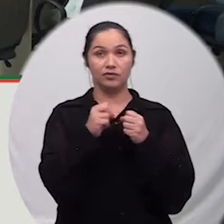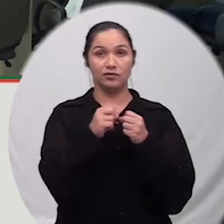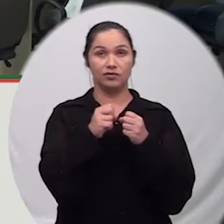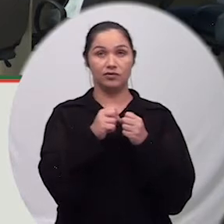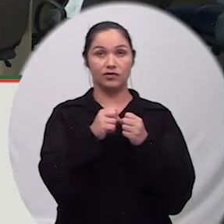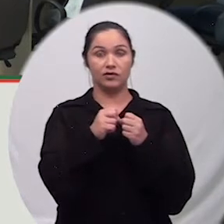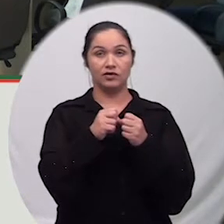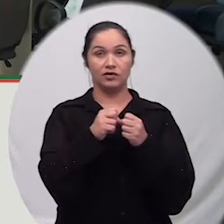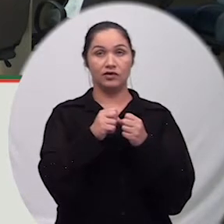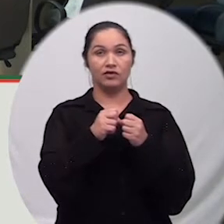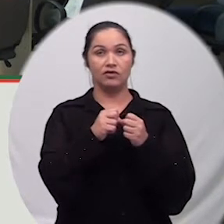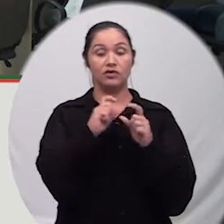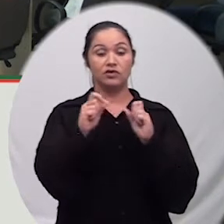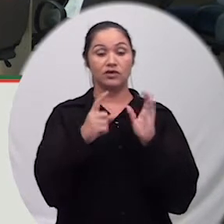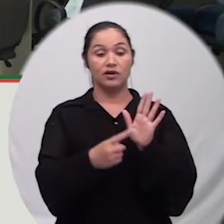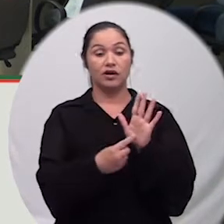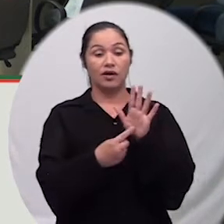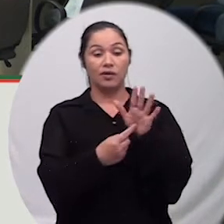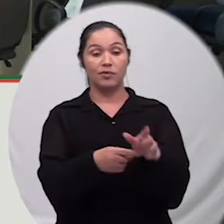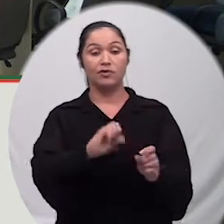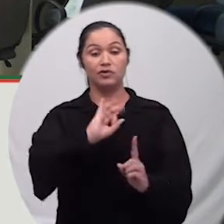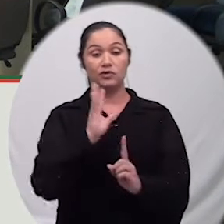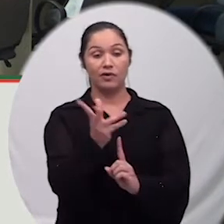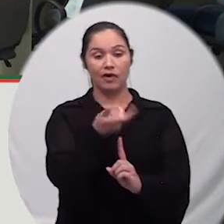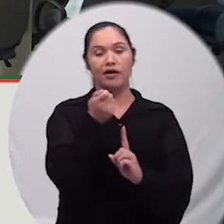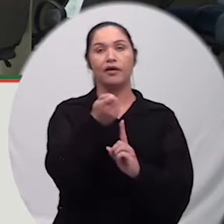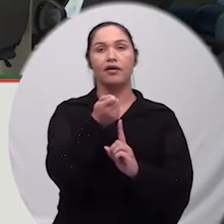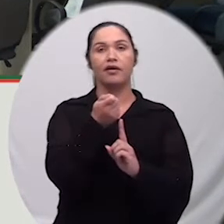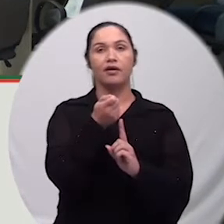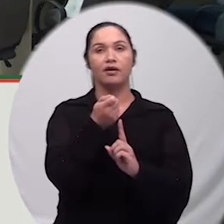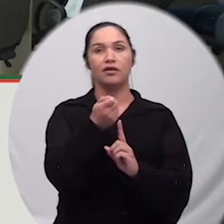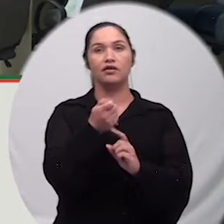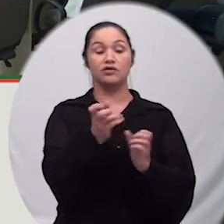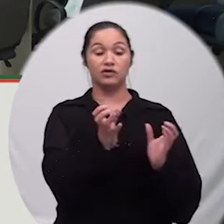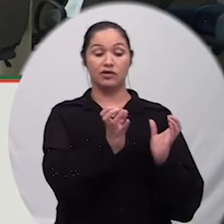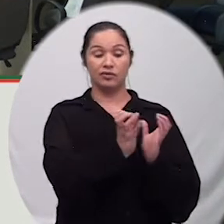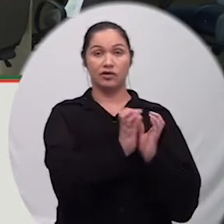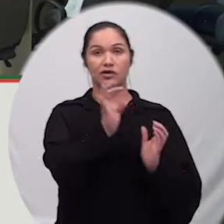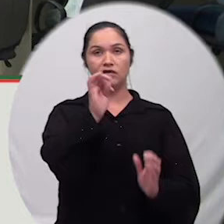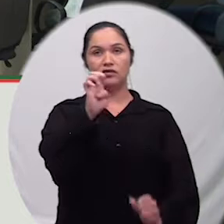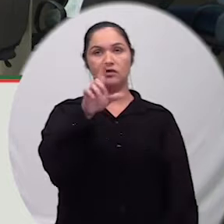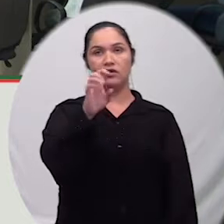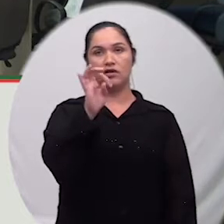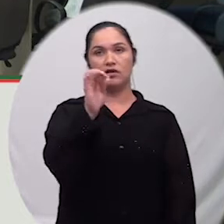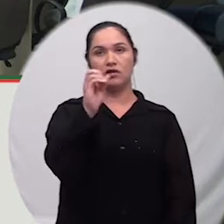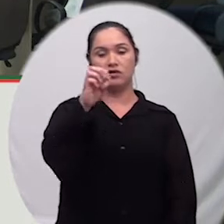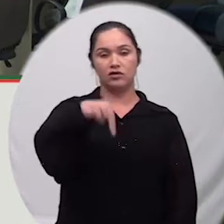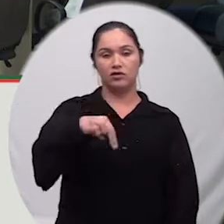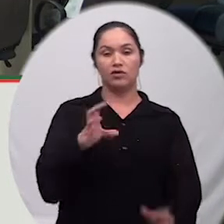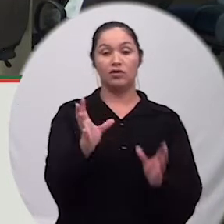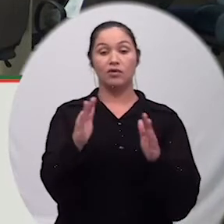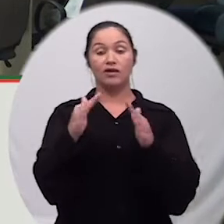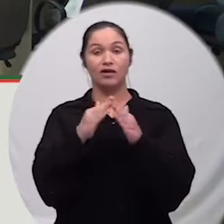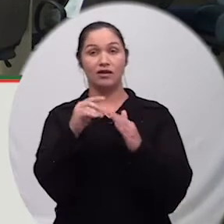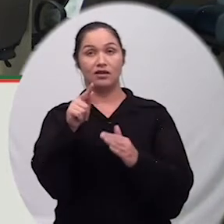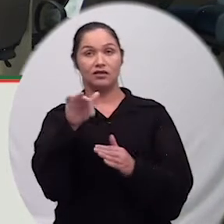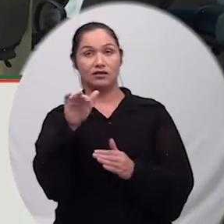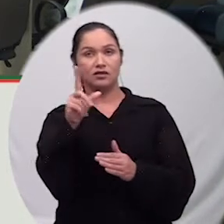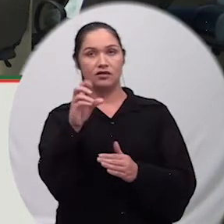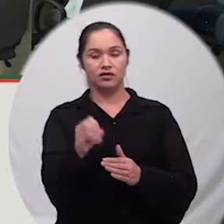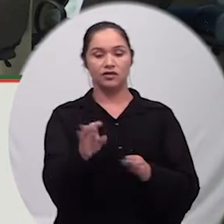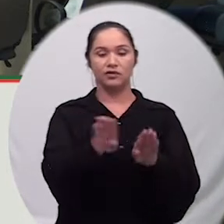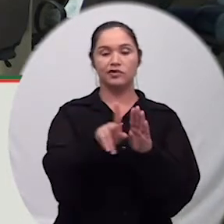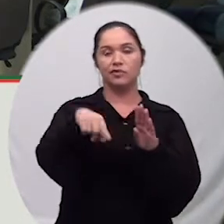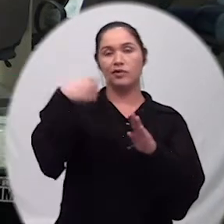arte em eventos direcionados como a Pai, Teleton, Casa Guido e muitos outros. Criciúma está ligada